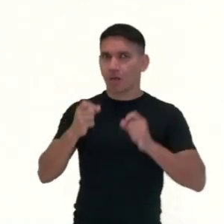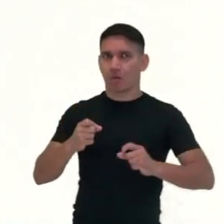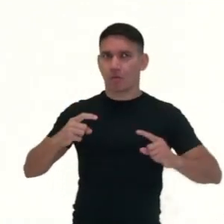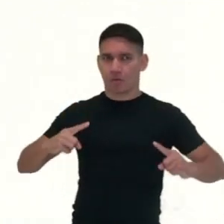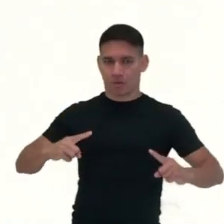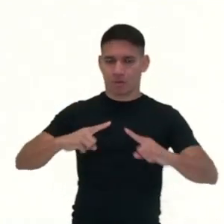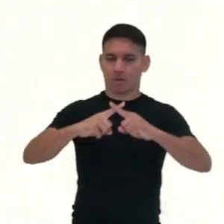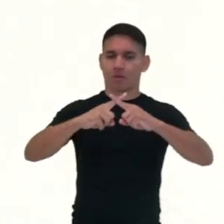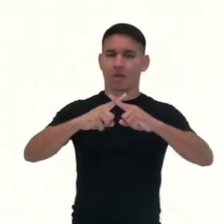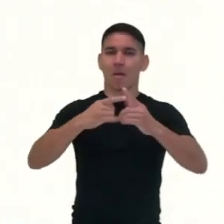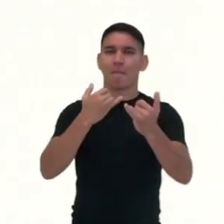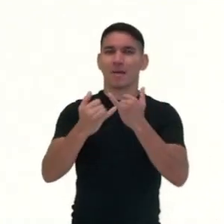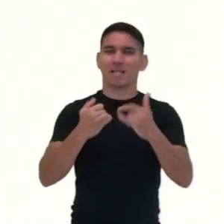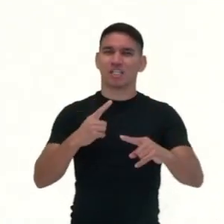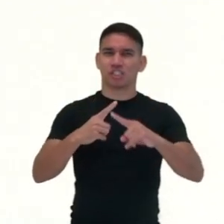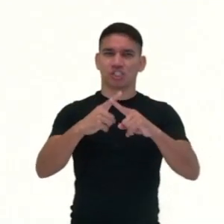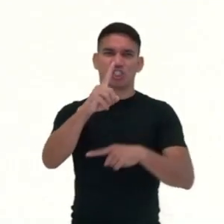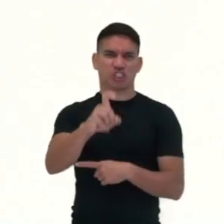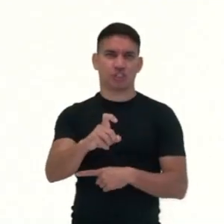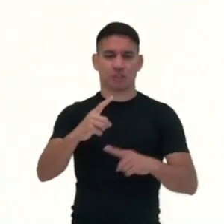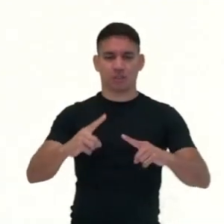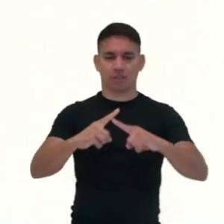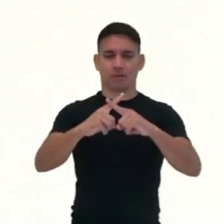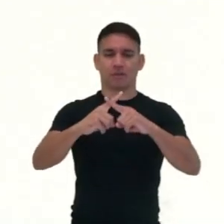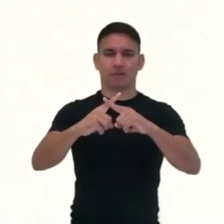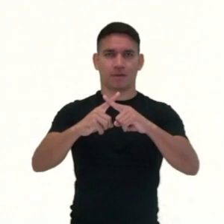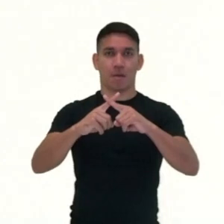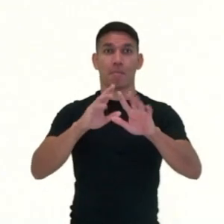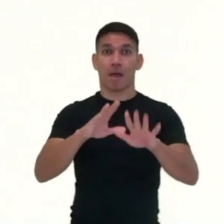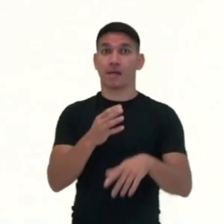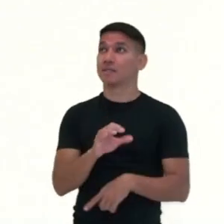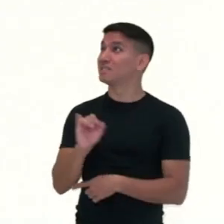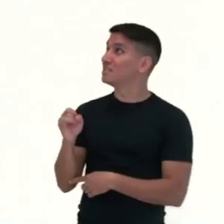formam como se fosse um xizinho, né? Agora, quando a gente fala das